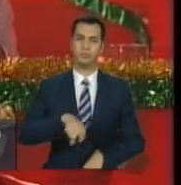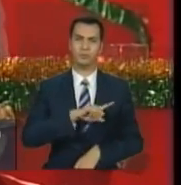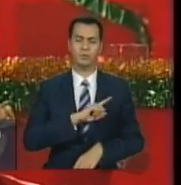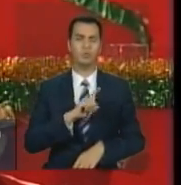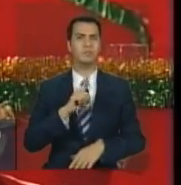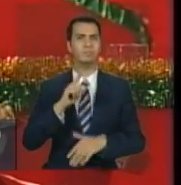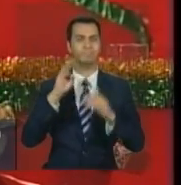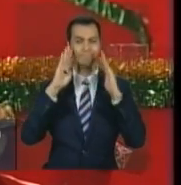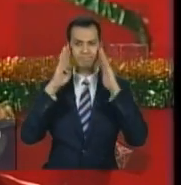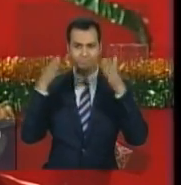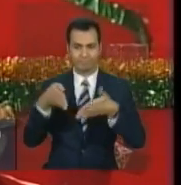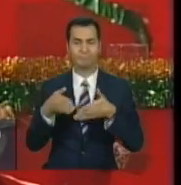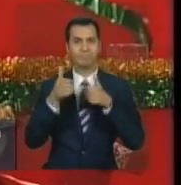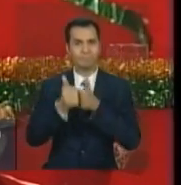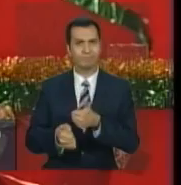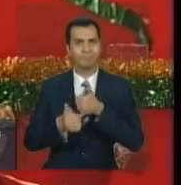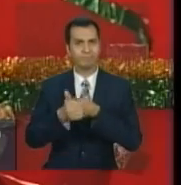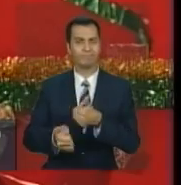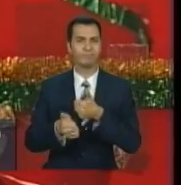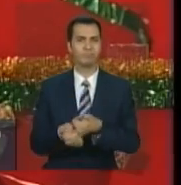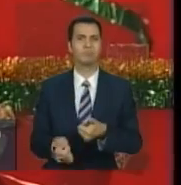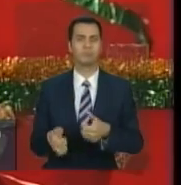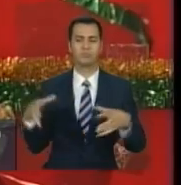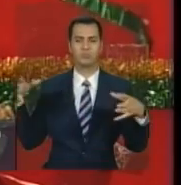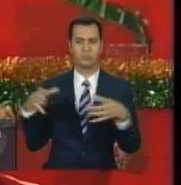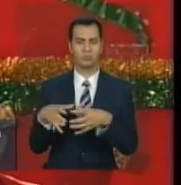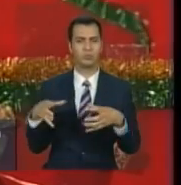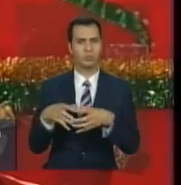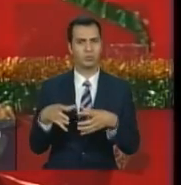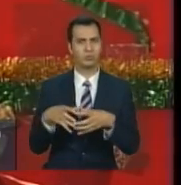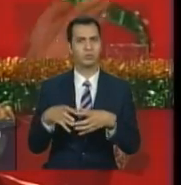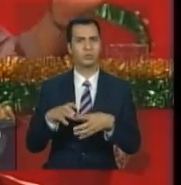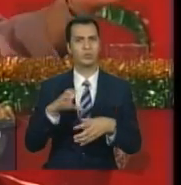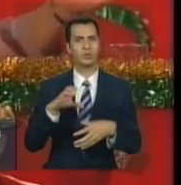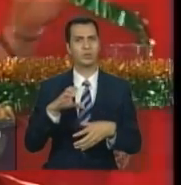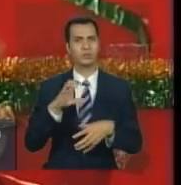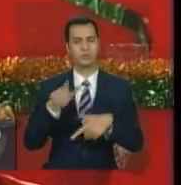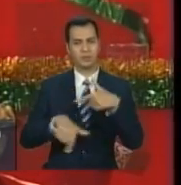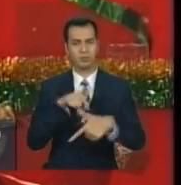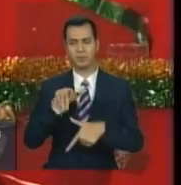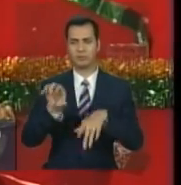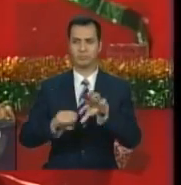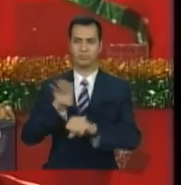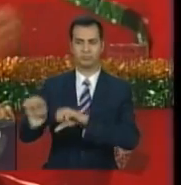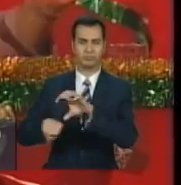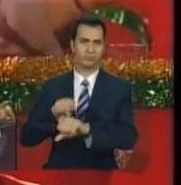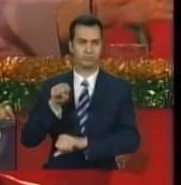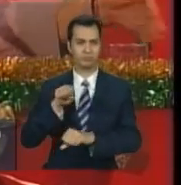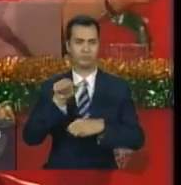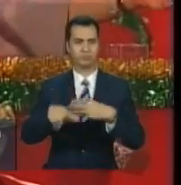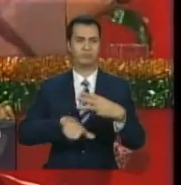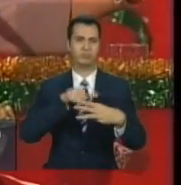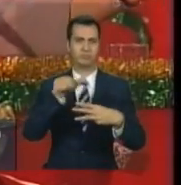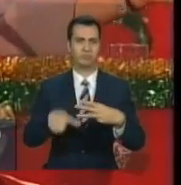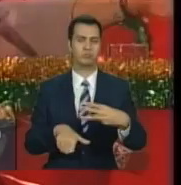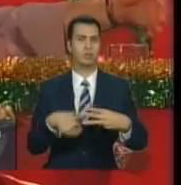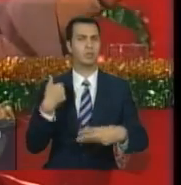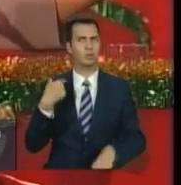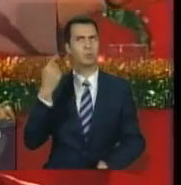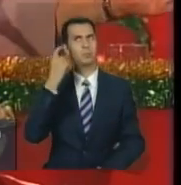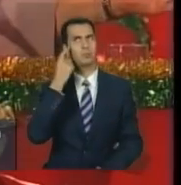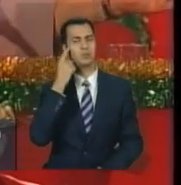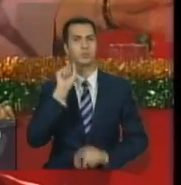os catadores, e eu acredito que esse jogo aqui, ele é